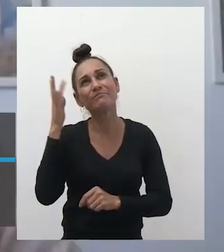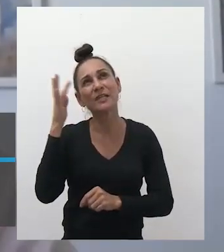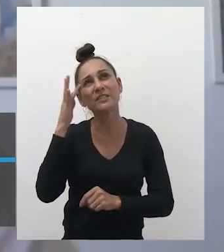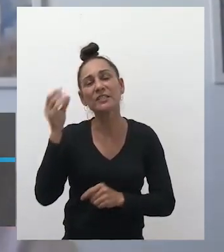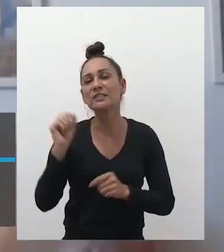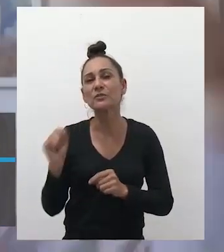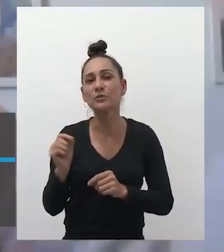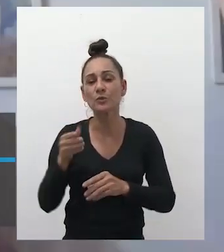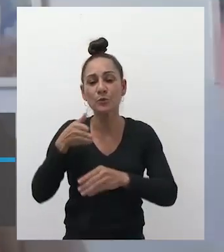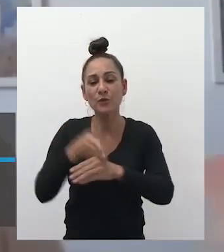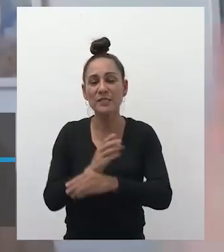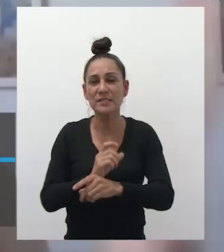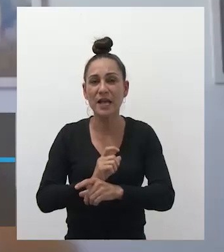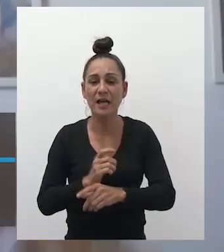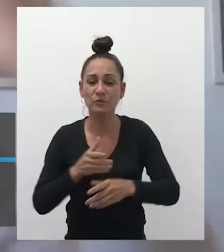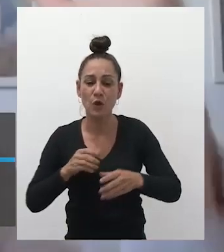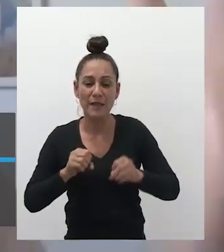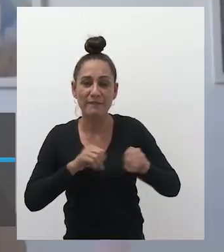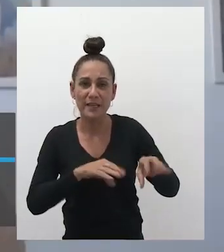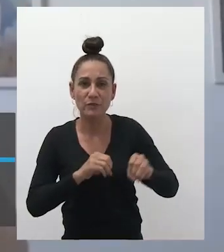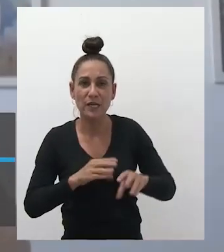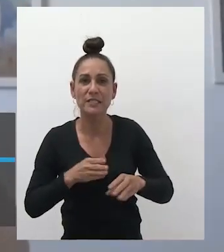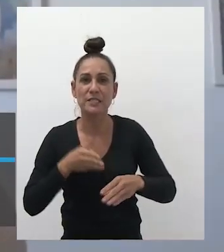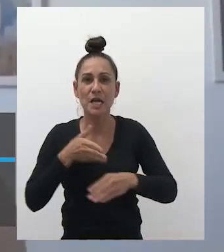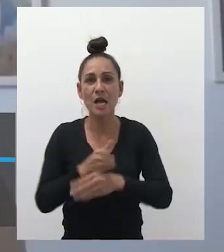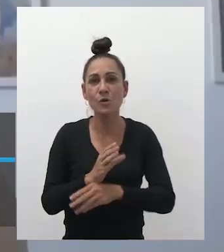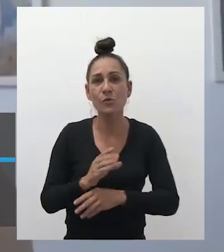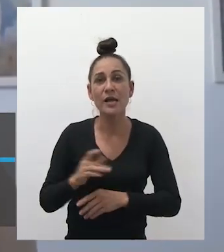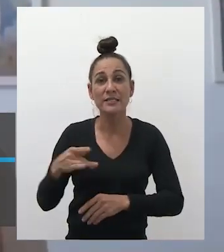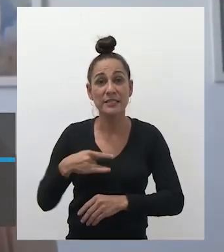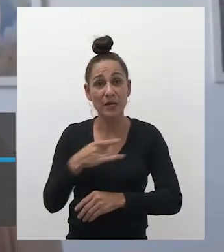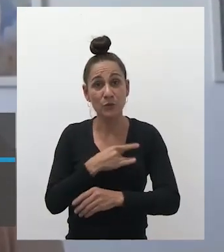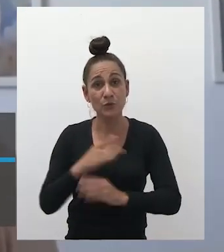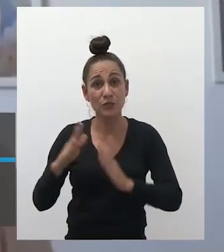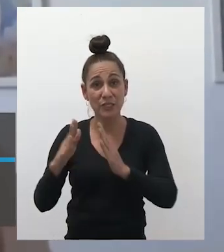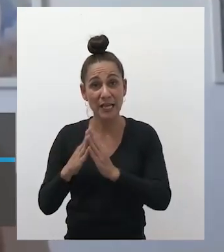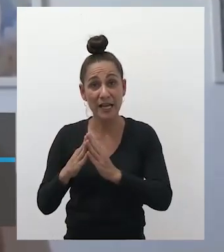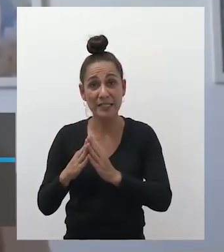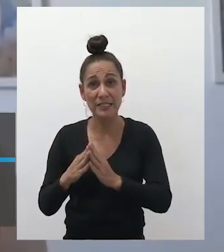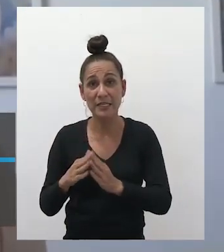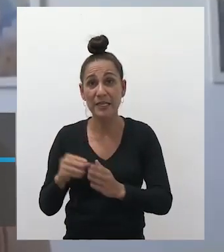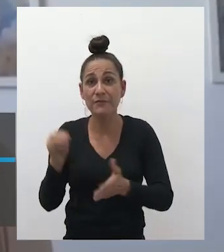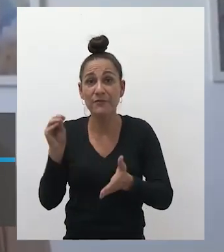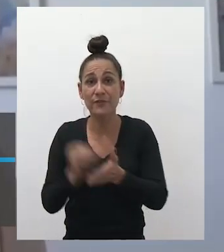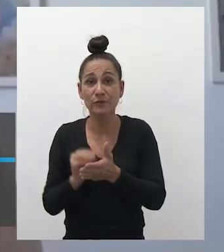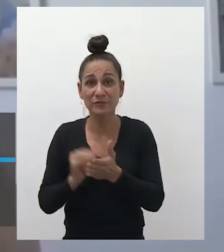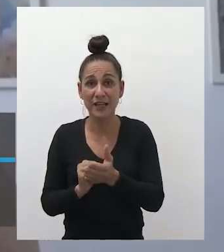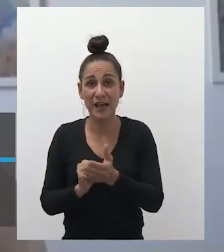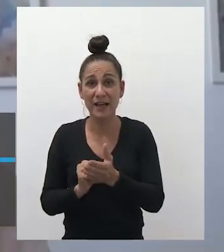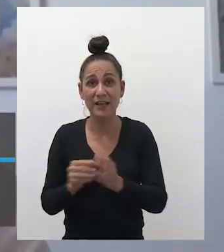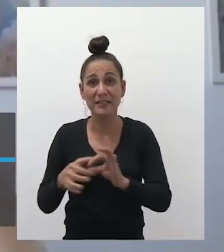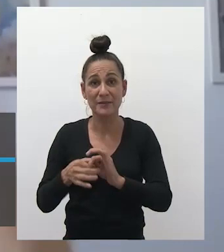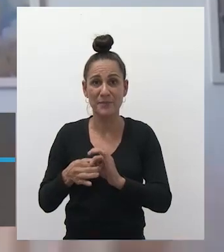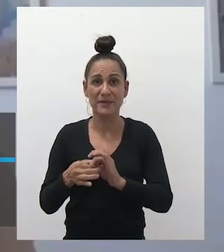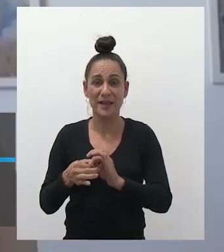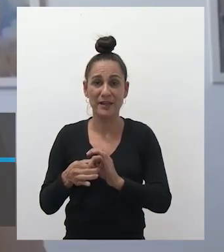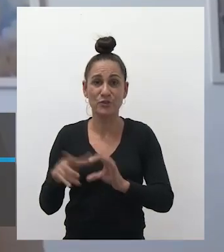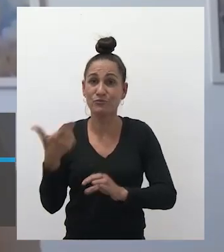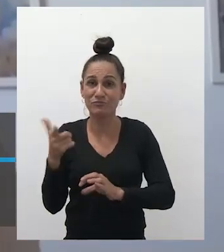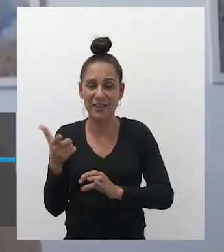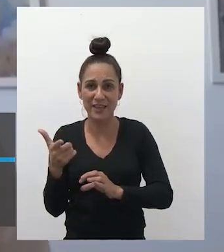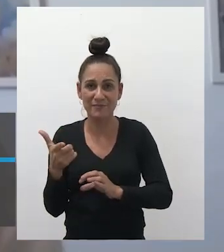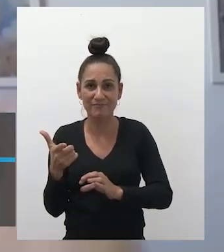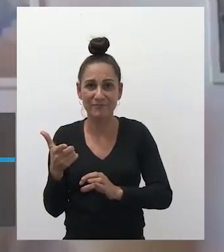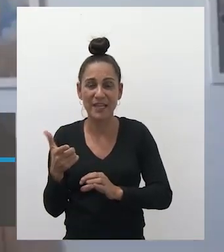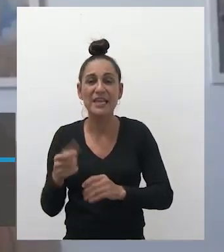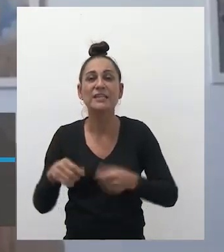num acesso amplo, educação, saúde e moradia sem liberdade, com repressão. A gente não pode, no ambiente em que a gente